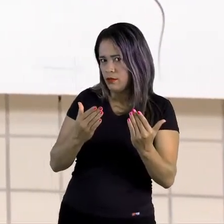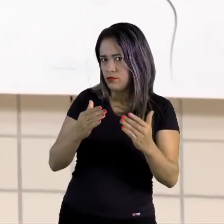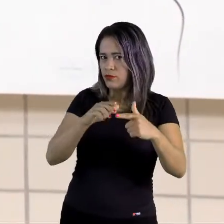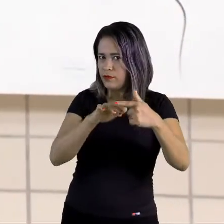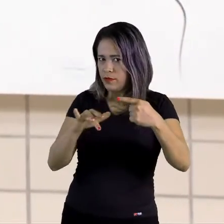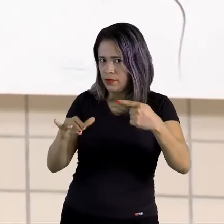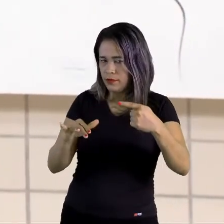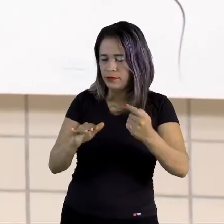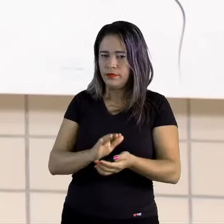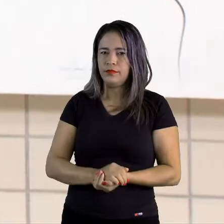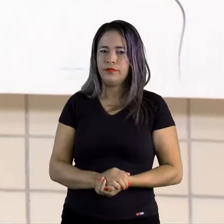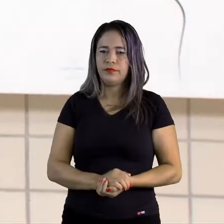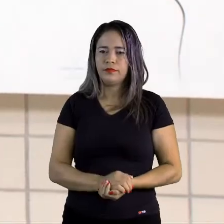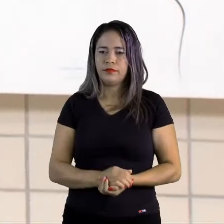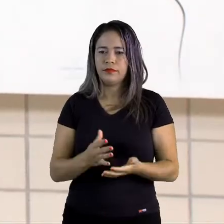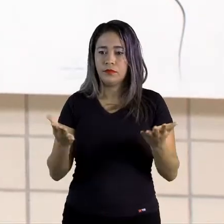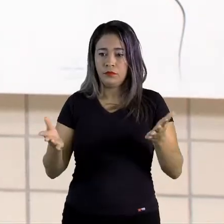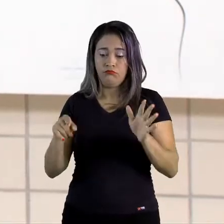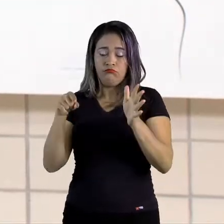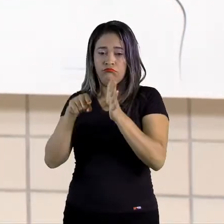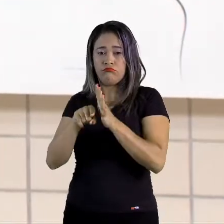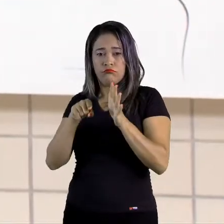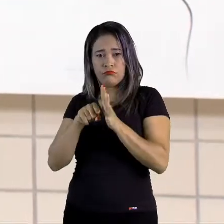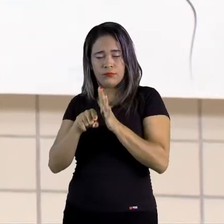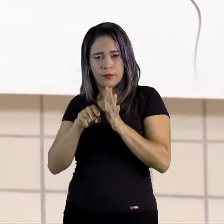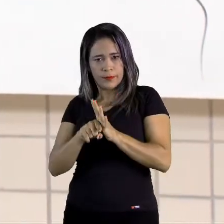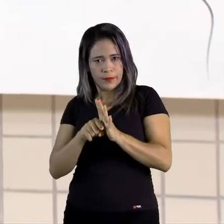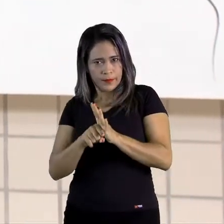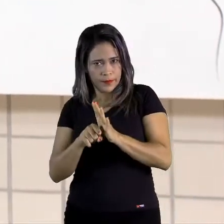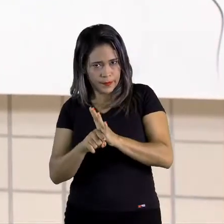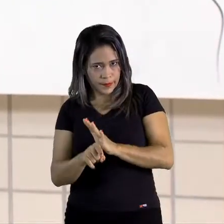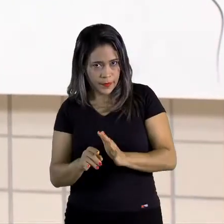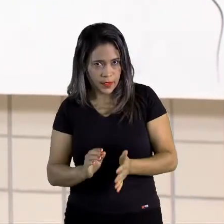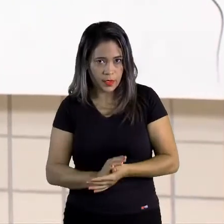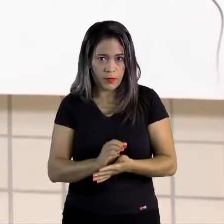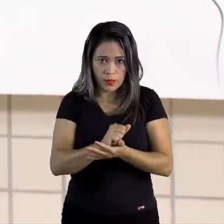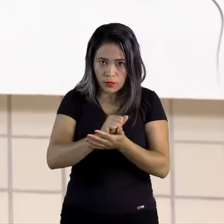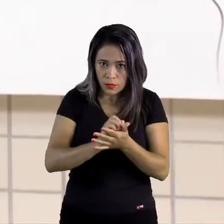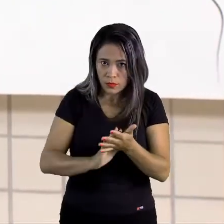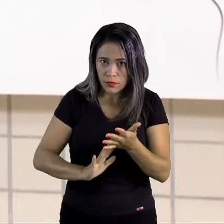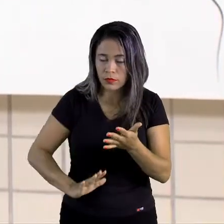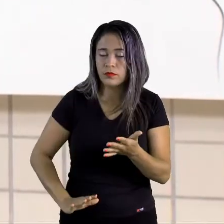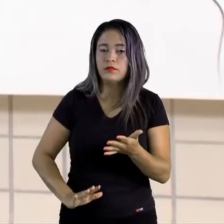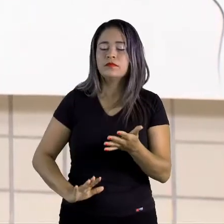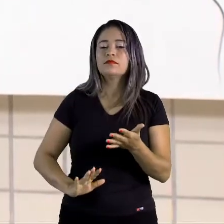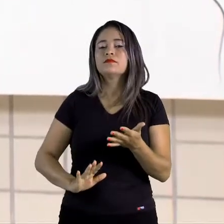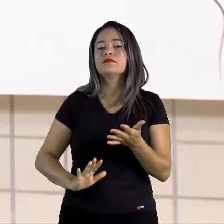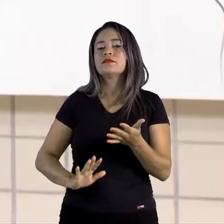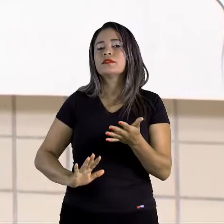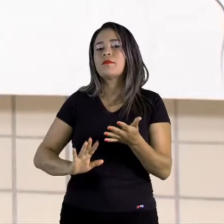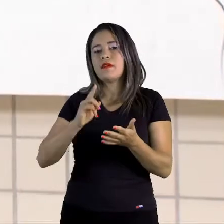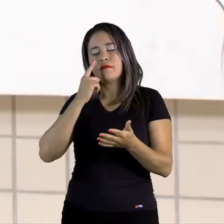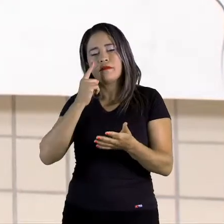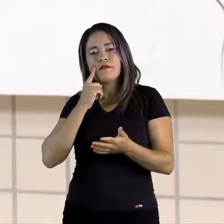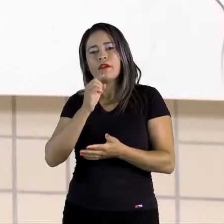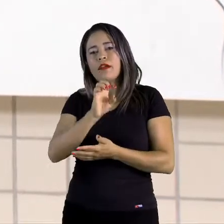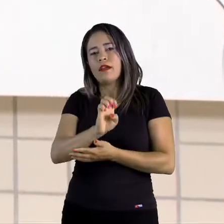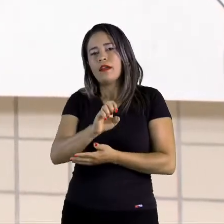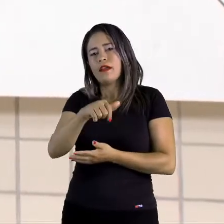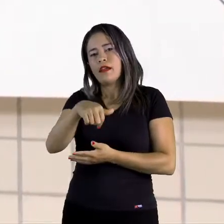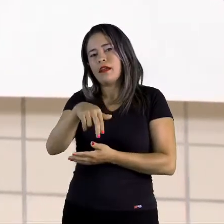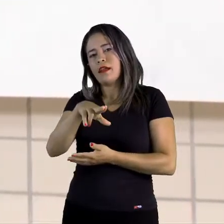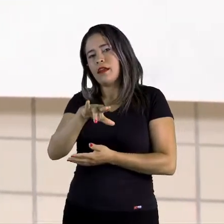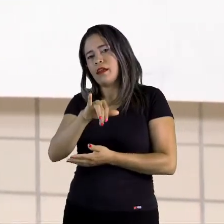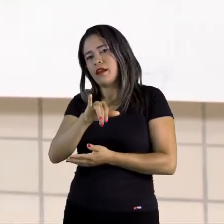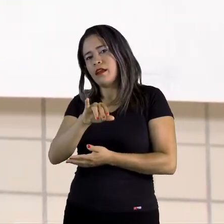fração. Eu elaborei para vocês agora uns exercícios para a gente trabalhar equivalência. Vamos de novo?